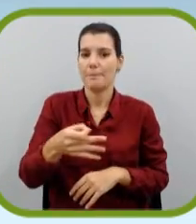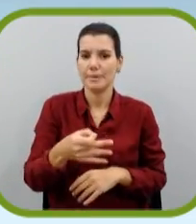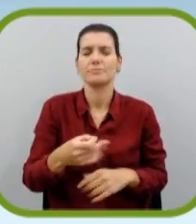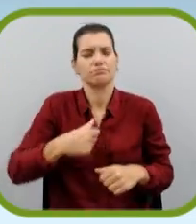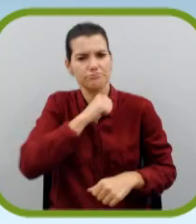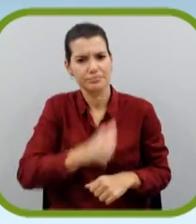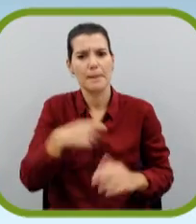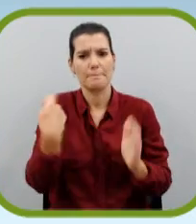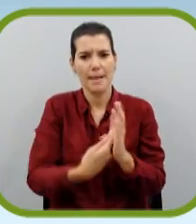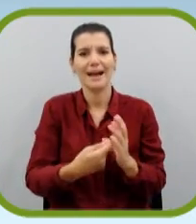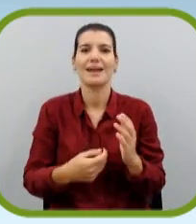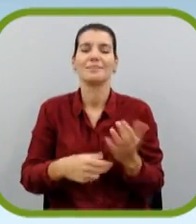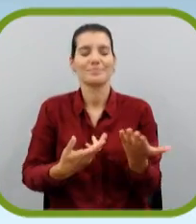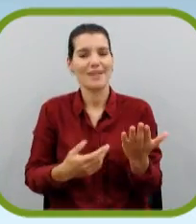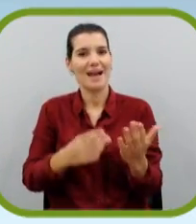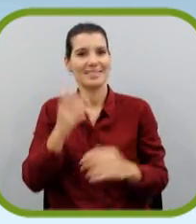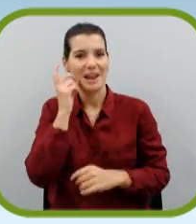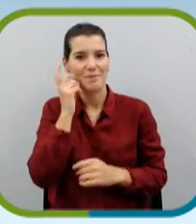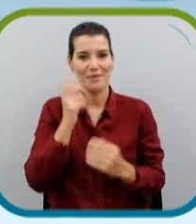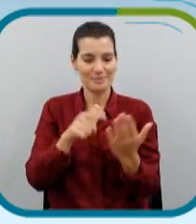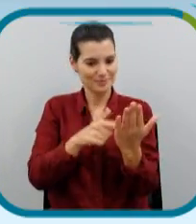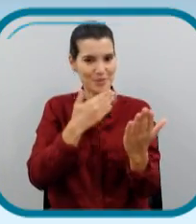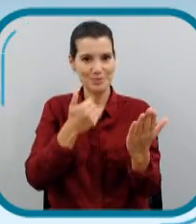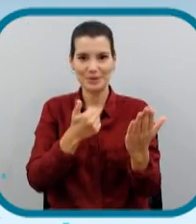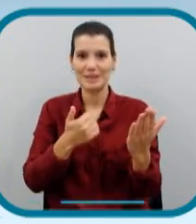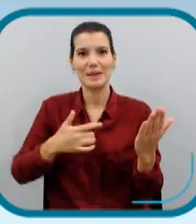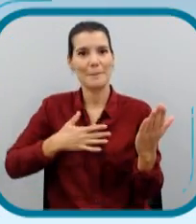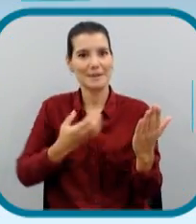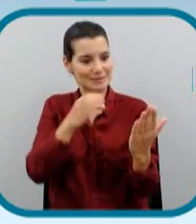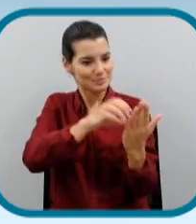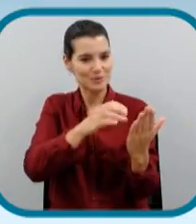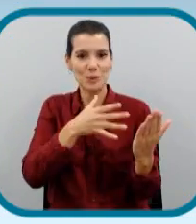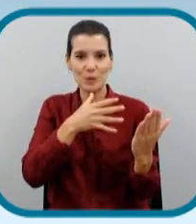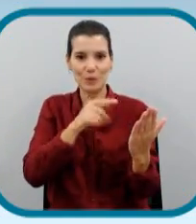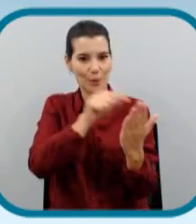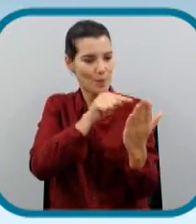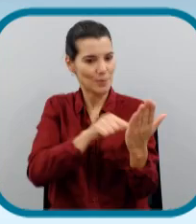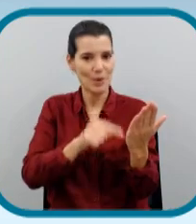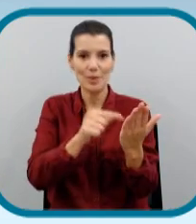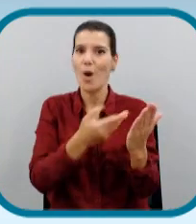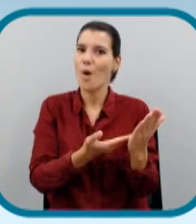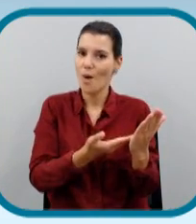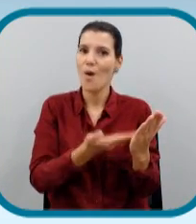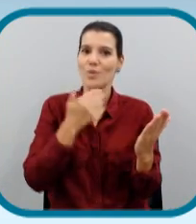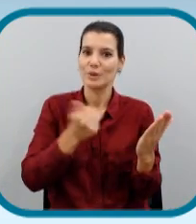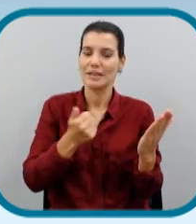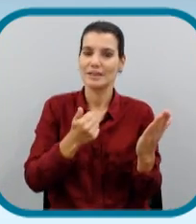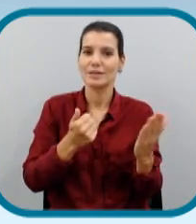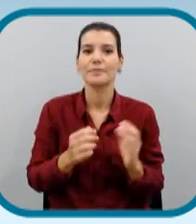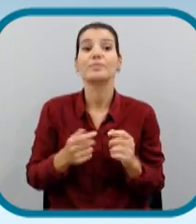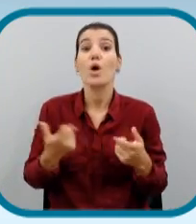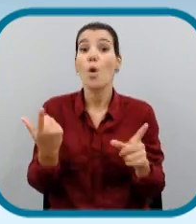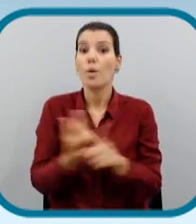app, porque não havia app e passa a haver uma app, porque as pessoas olham no telemóvel, tão bonita, está o logotipo da empresa, tem corzinhas, botõezinhos para